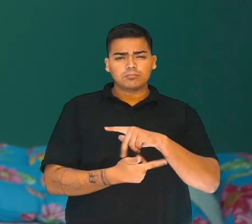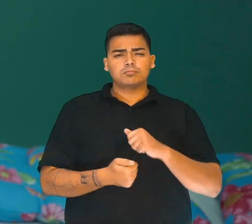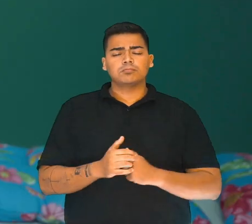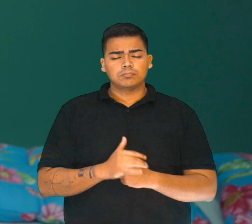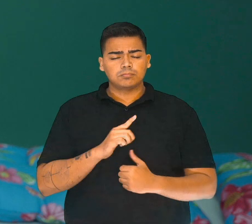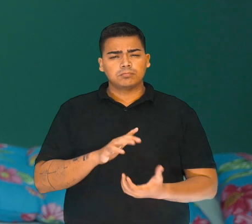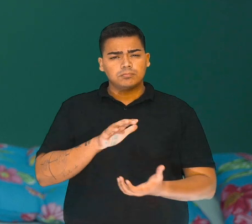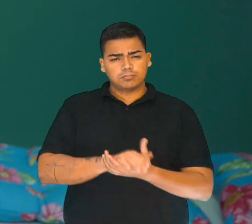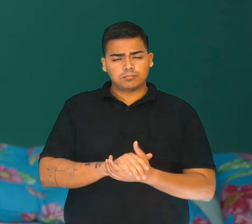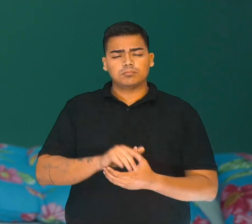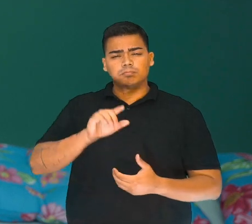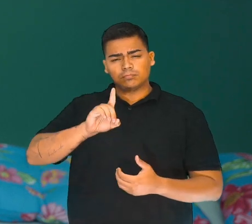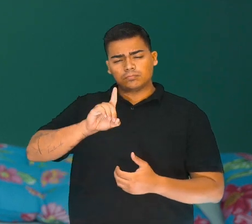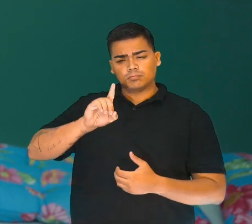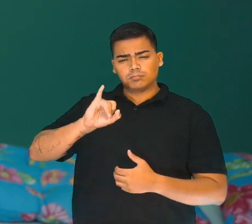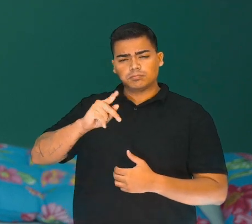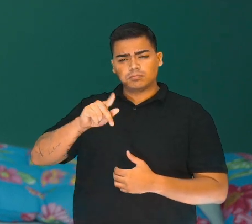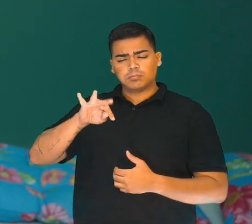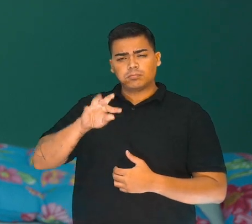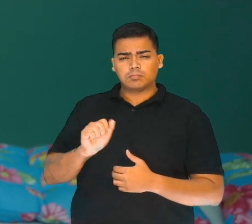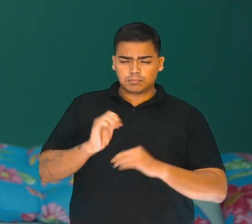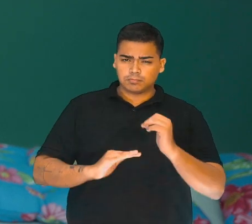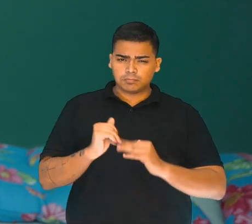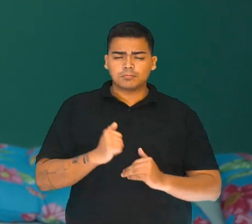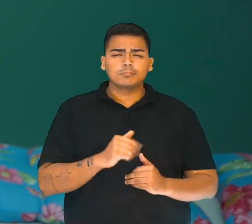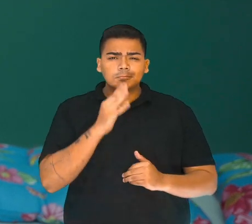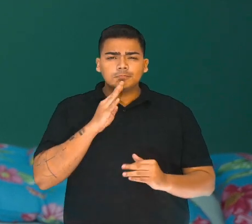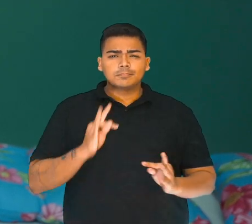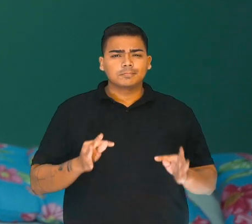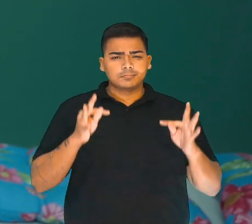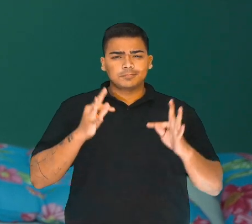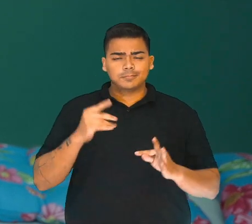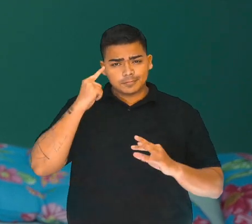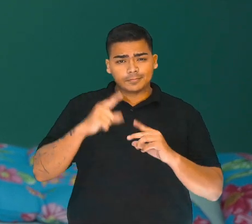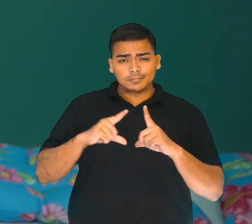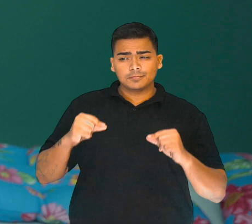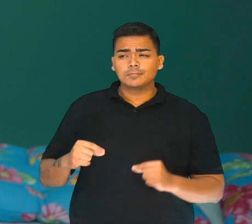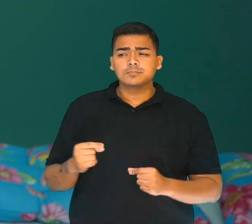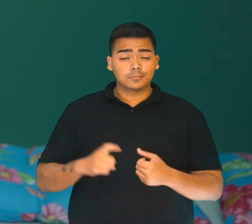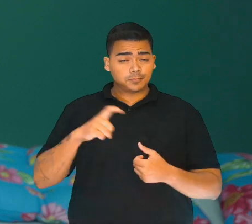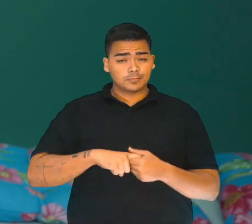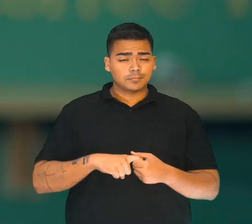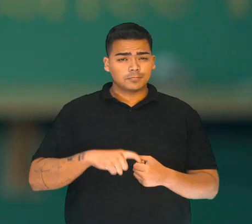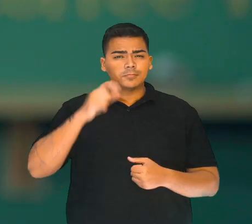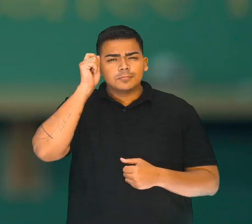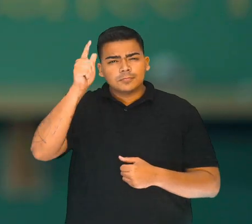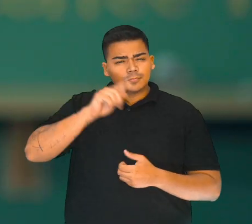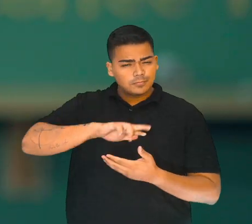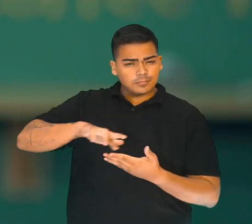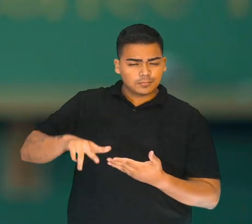era casada com um diplomata e viajava muito com ele. Conheceu de tecnologia no Japão e veio cheia de ideias para a cidade. E